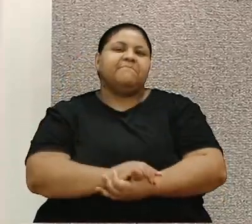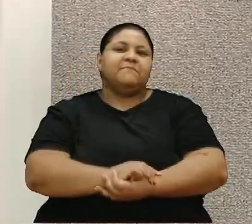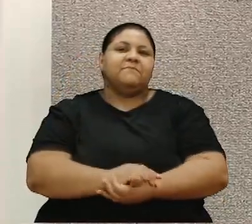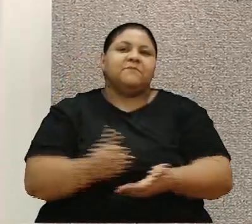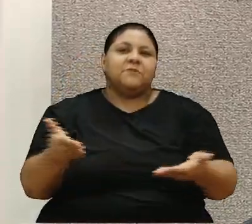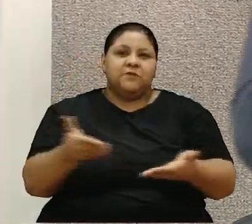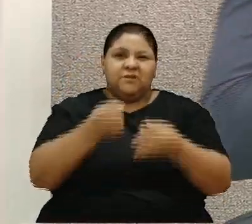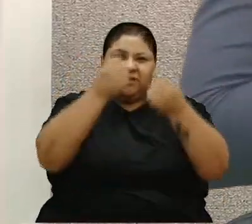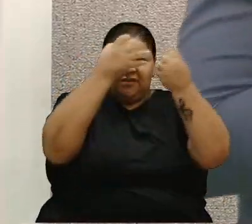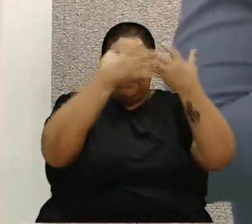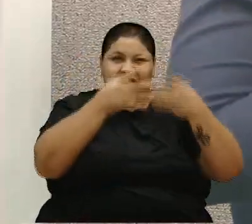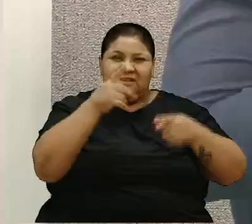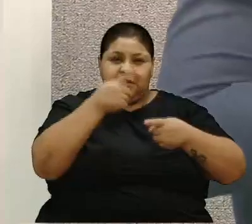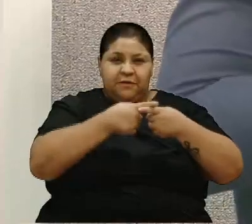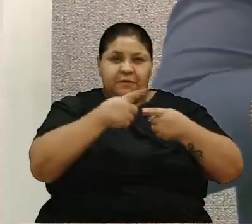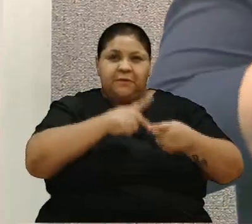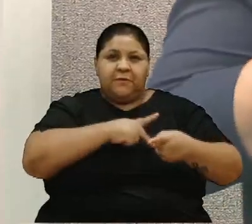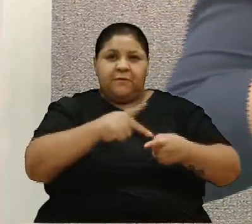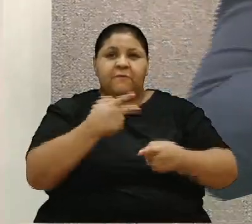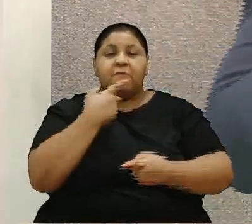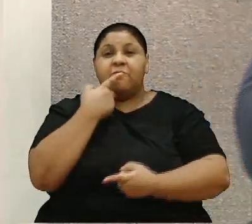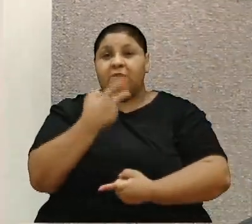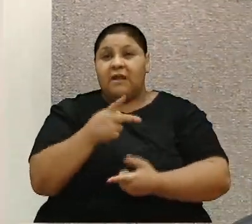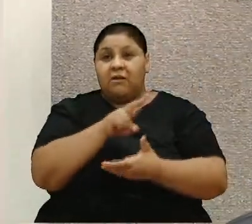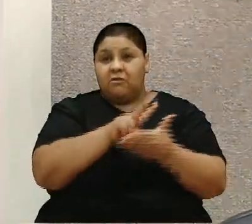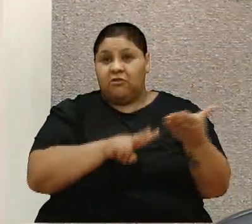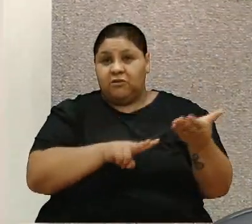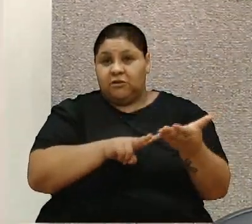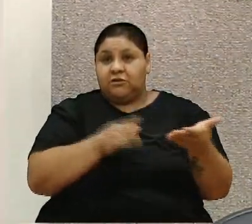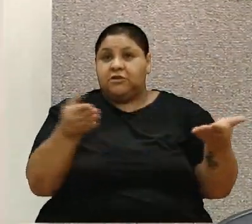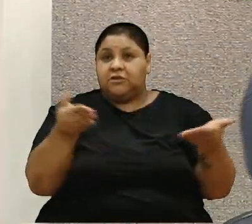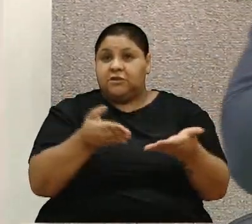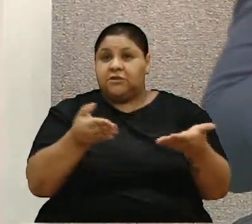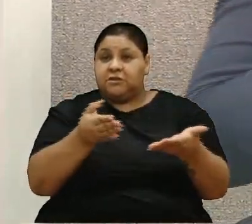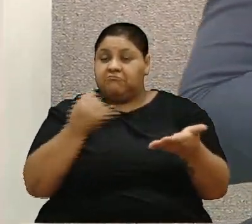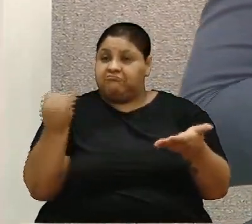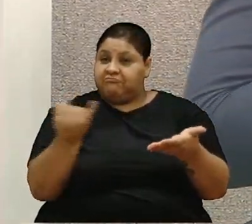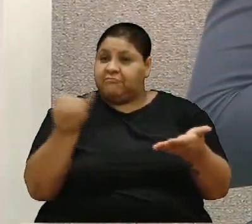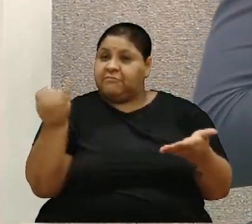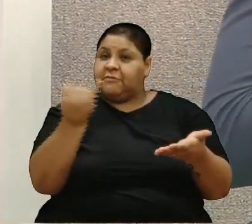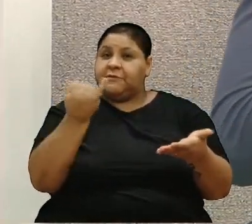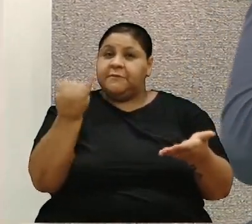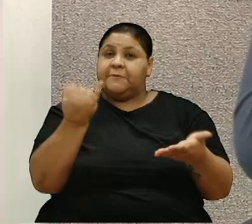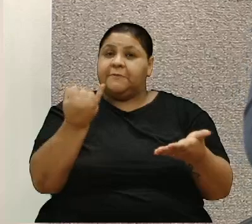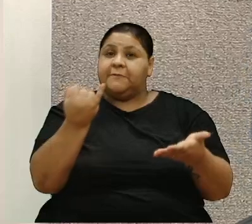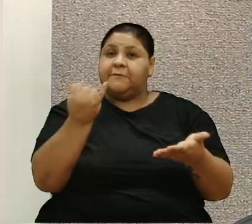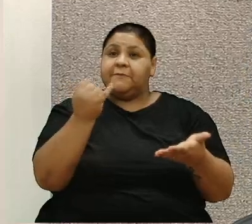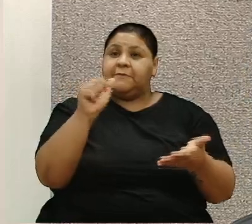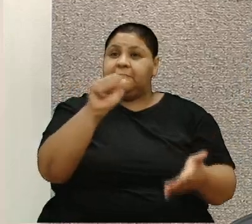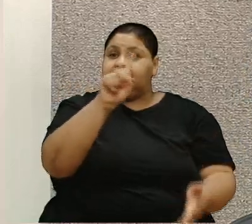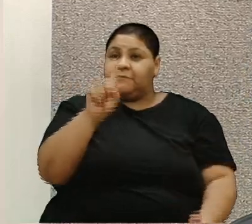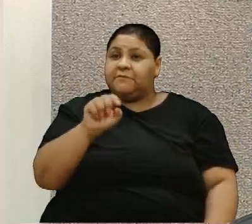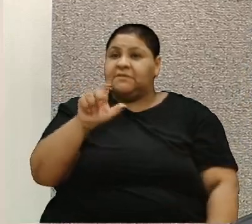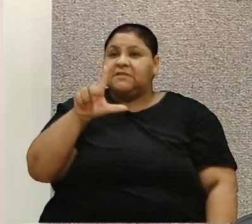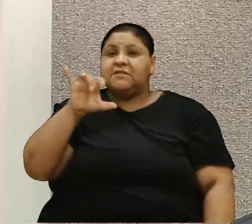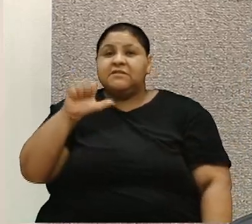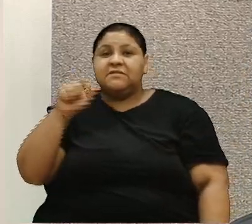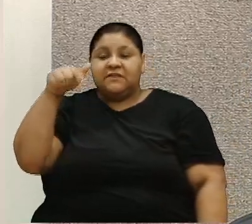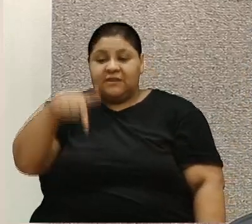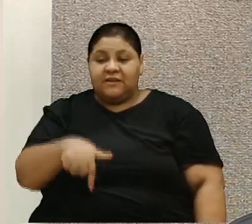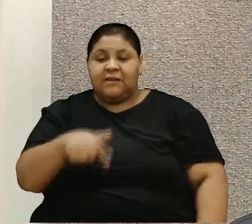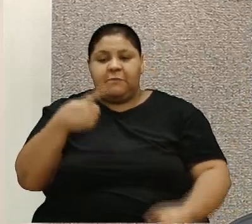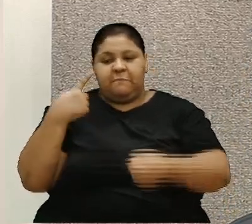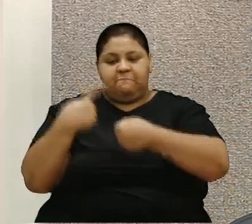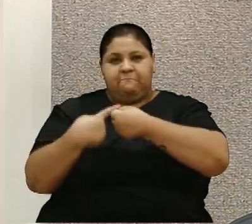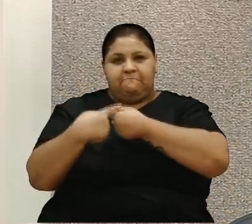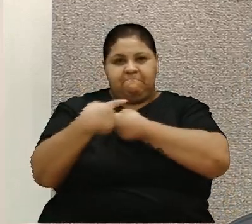na exposição de motivos, senhor presidente, faço questão de fazer a leitura, já visto a relevância da senhora Azélia Biglia Semin aqui para a nossa